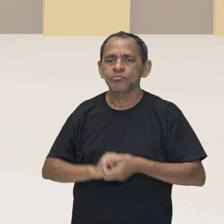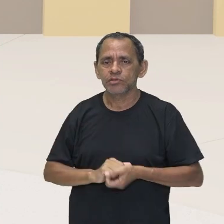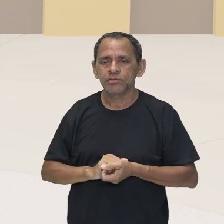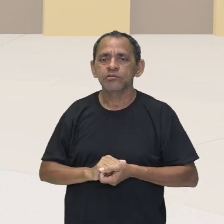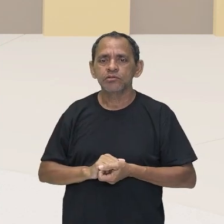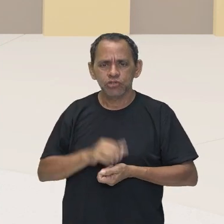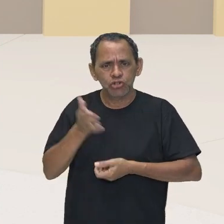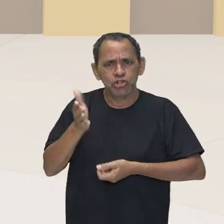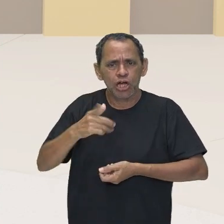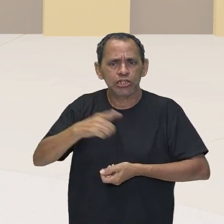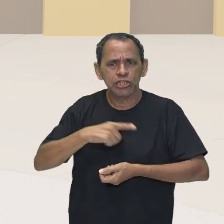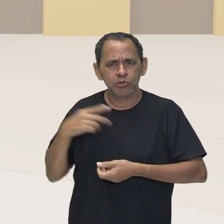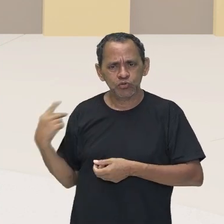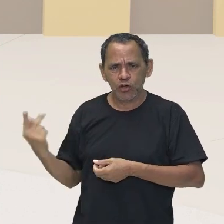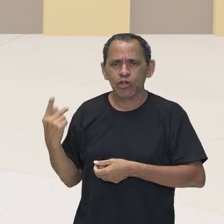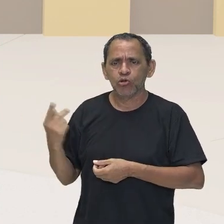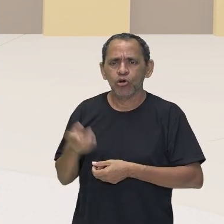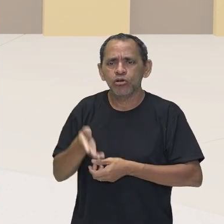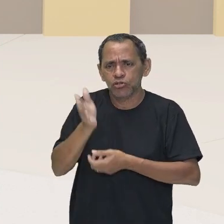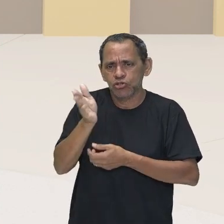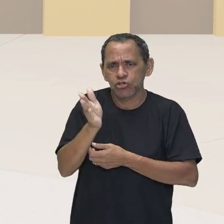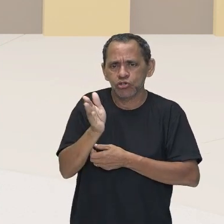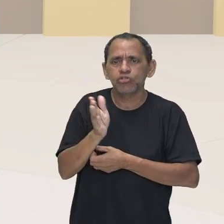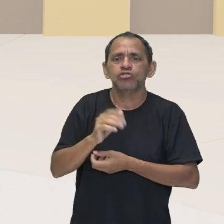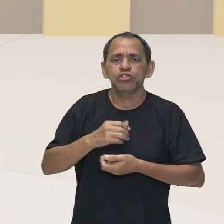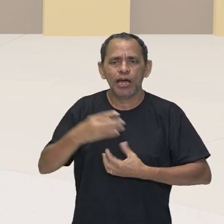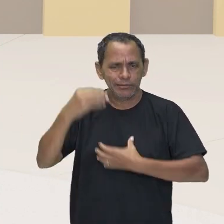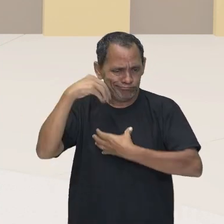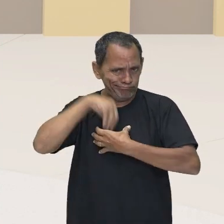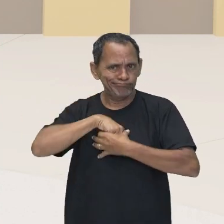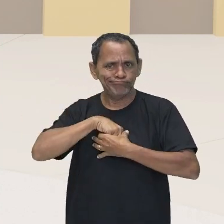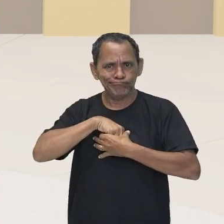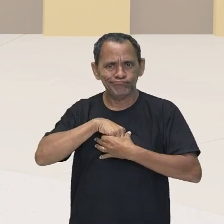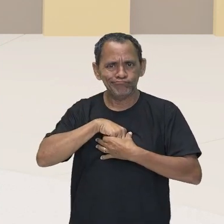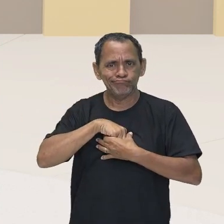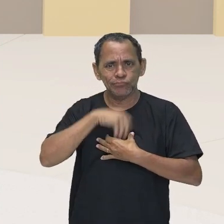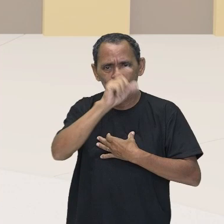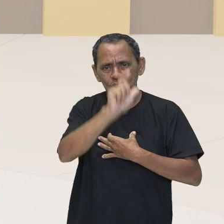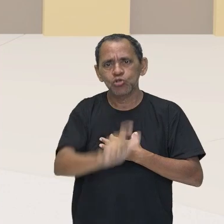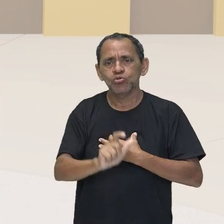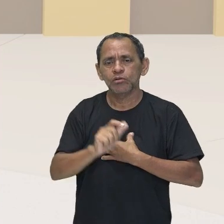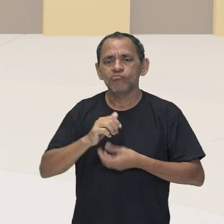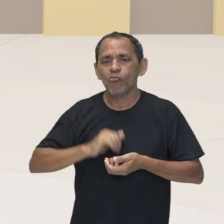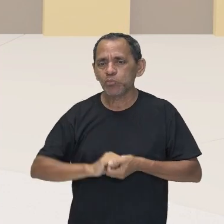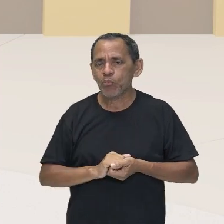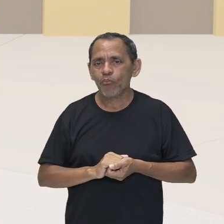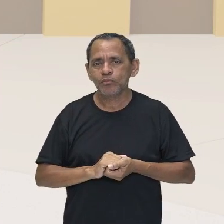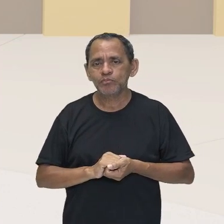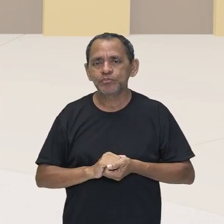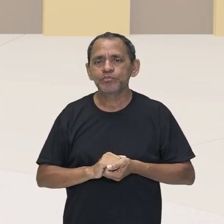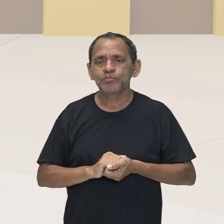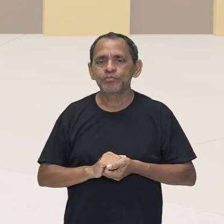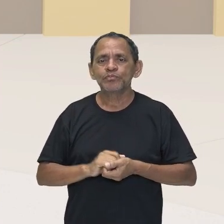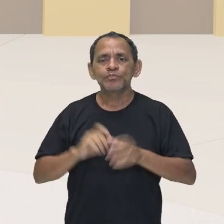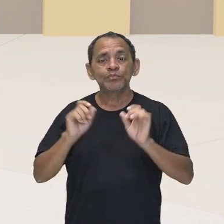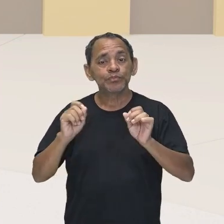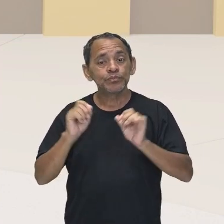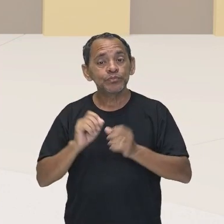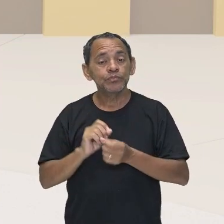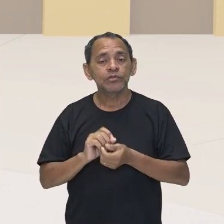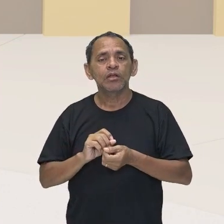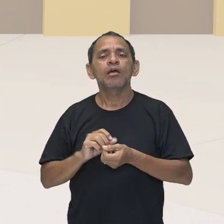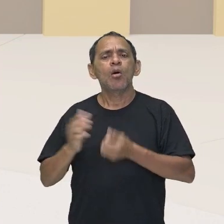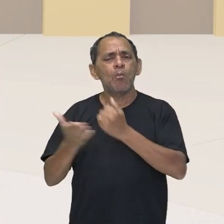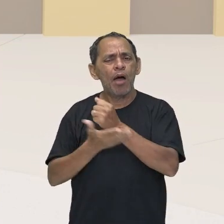nossos valores pré-estabelecidos durante o decorrer da nossa vida. Então, os valores, eles são princípios